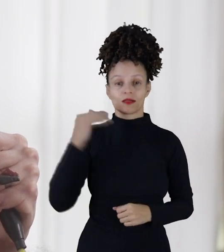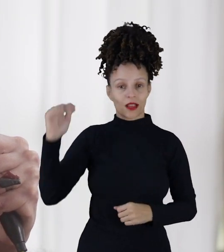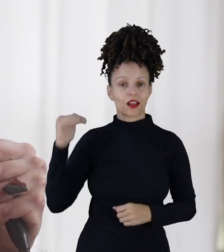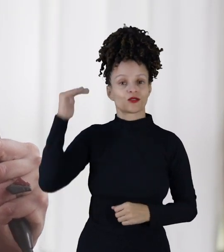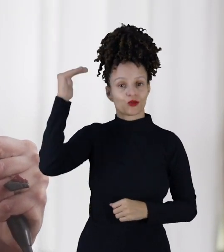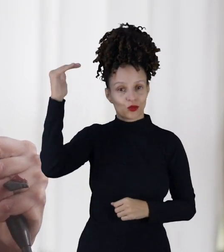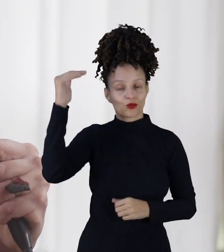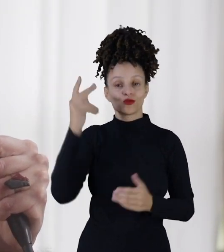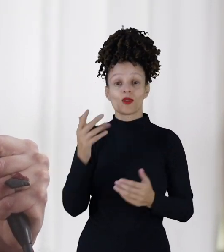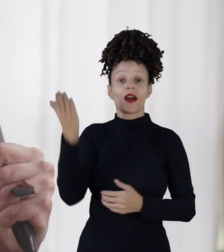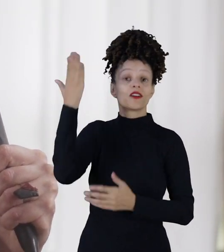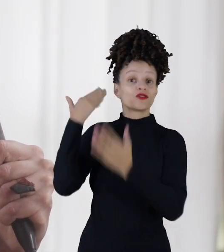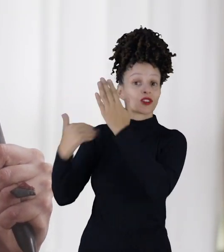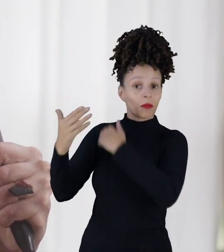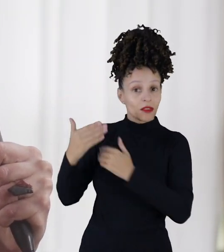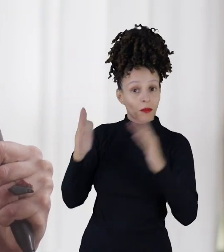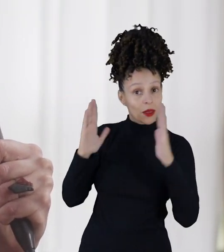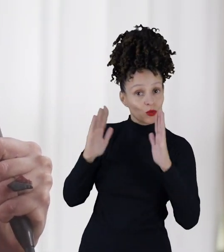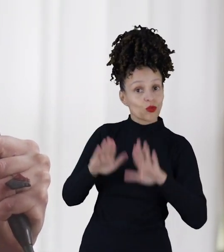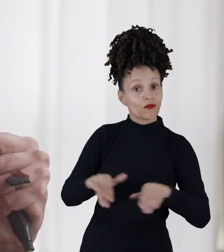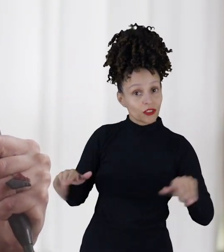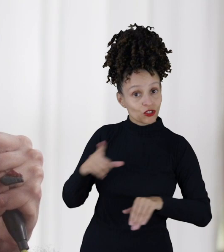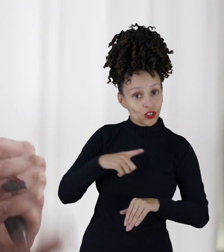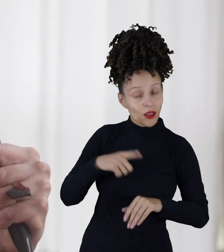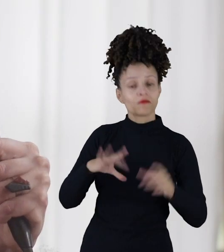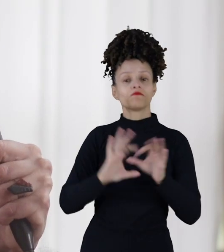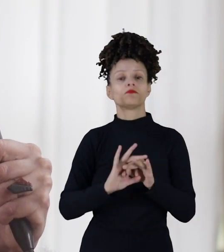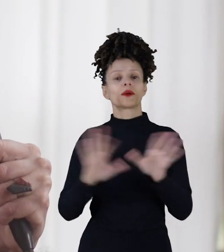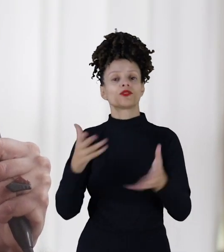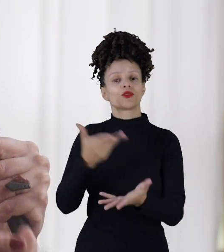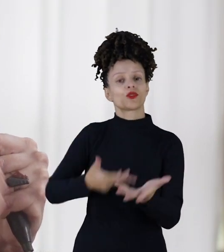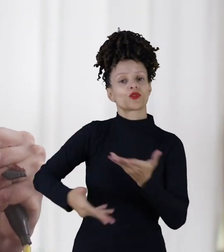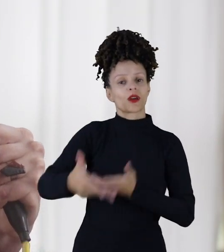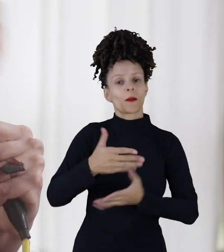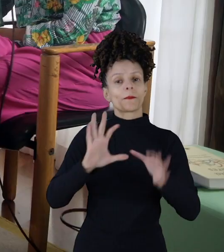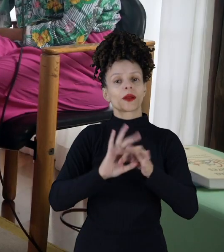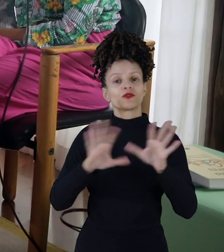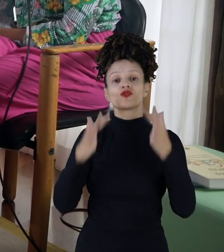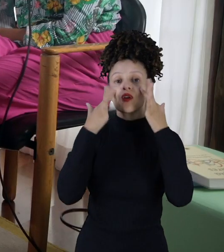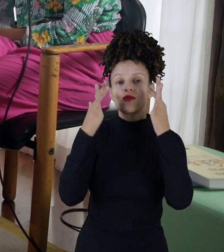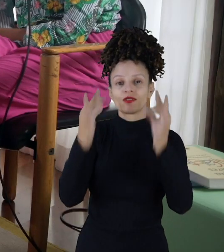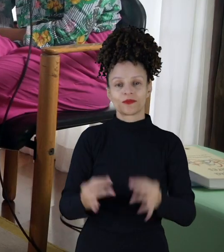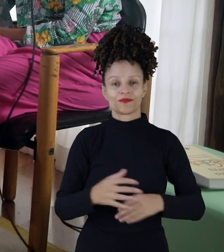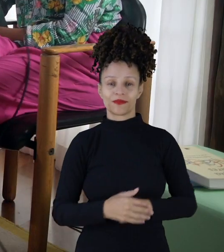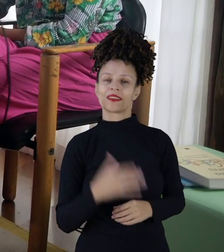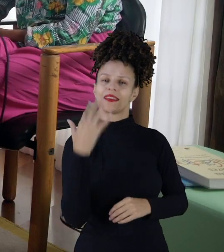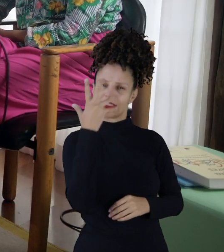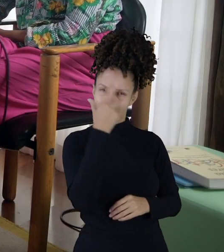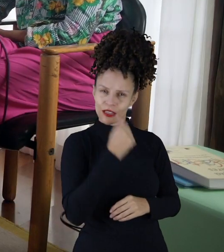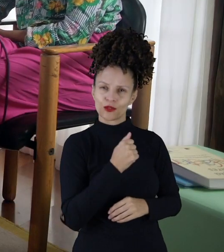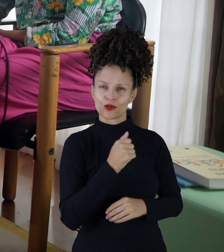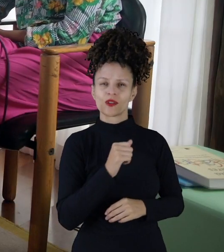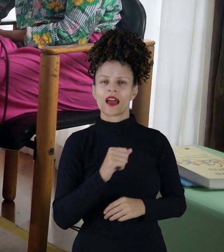como adultos, sempre tivemos na infância, e se permitir trocar, se permitir ouvir. Que lindo,